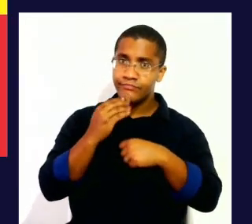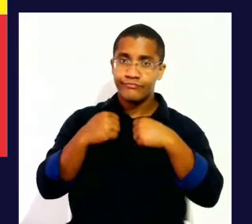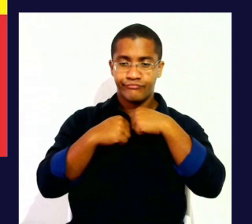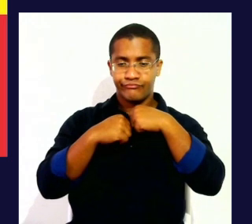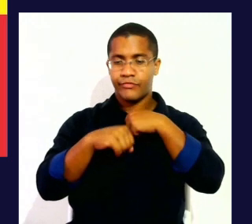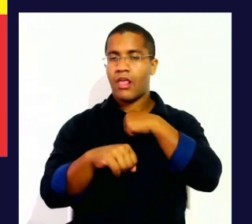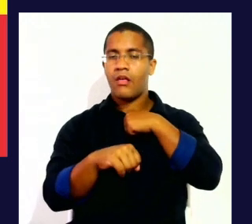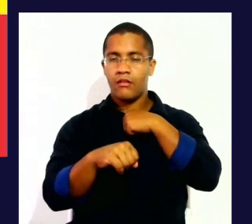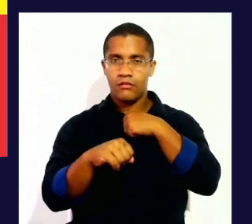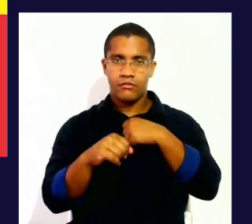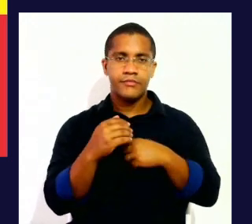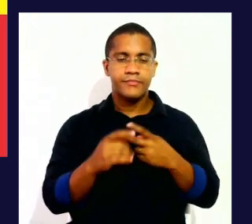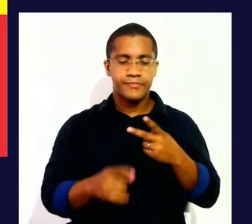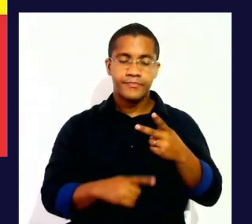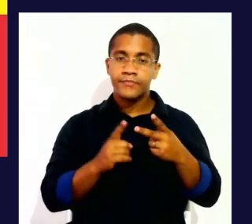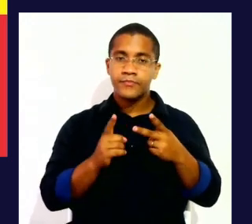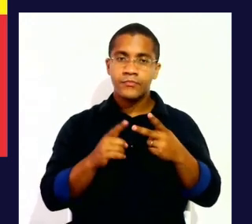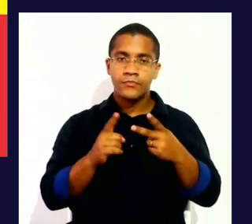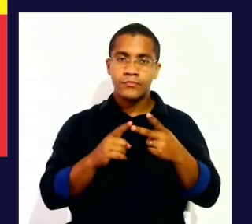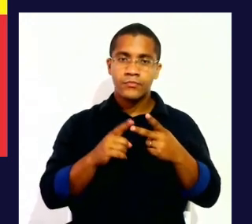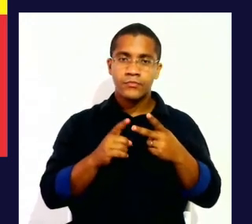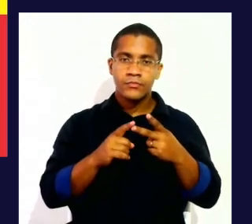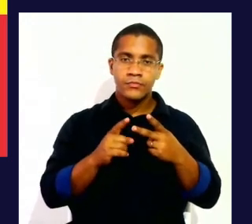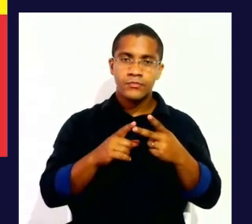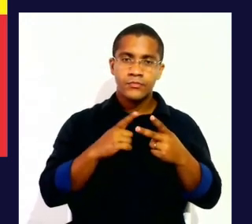gente vê deformidade, né?